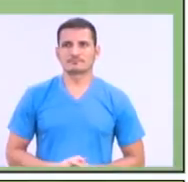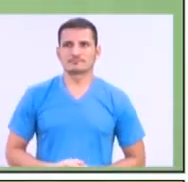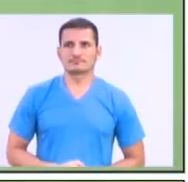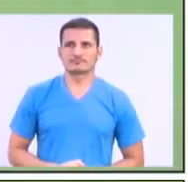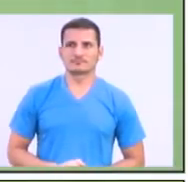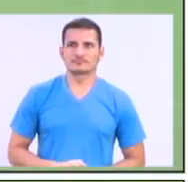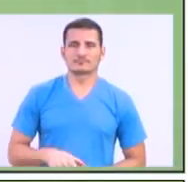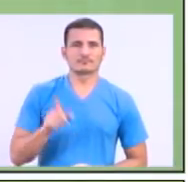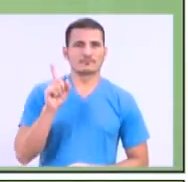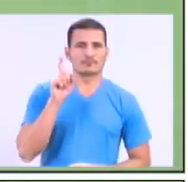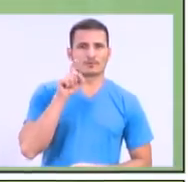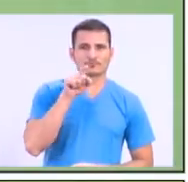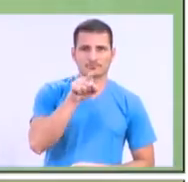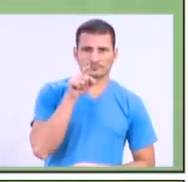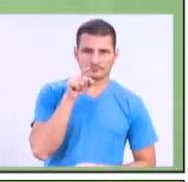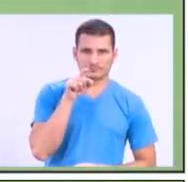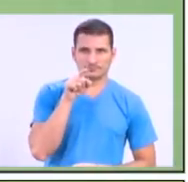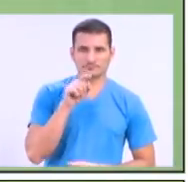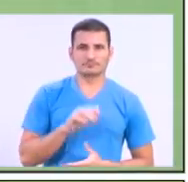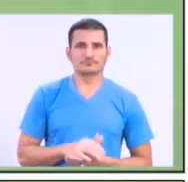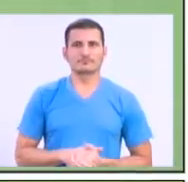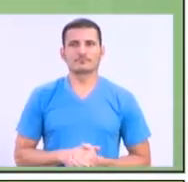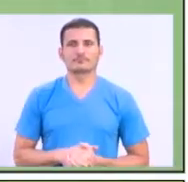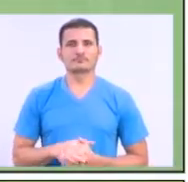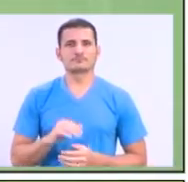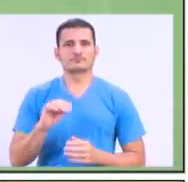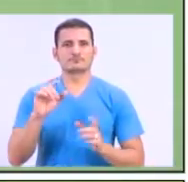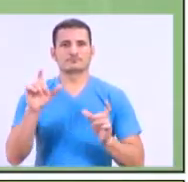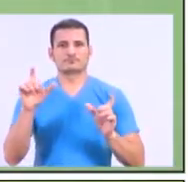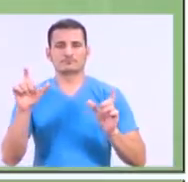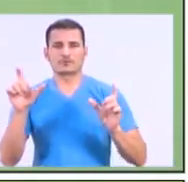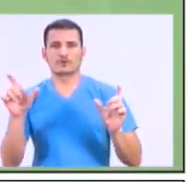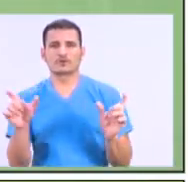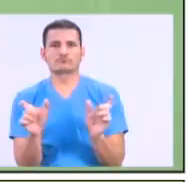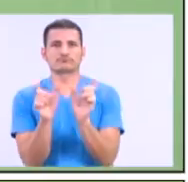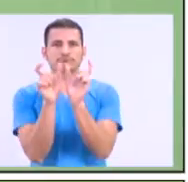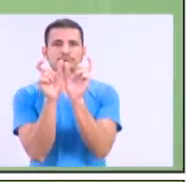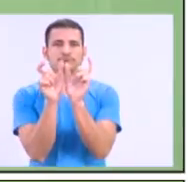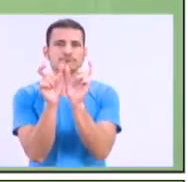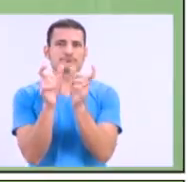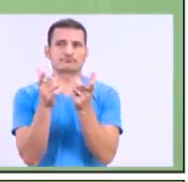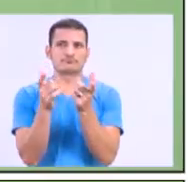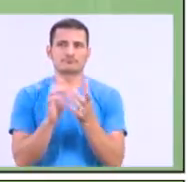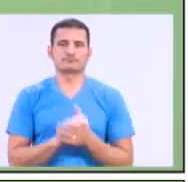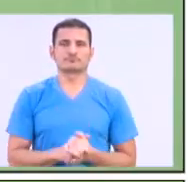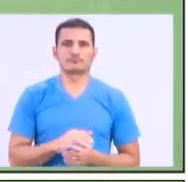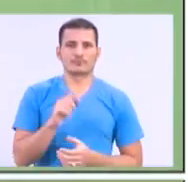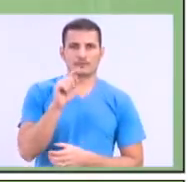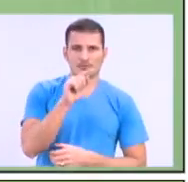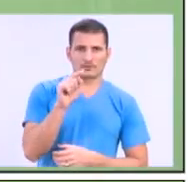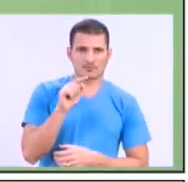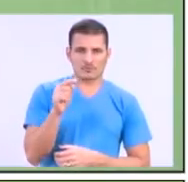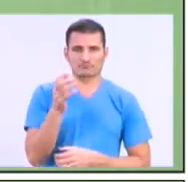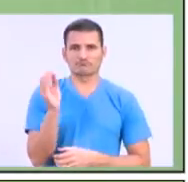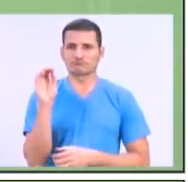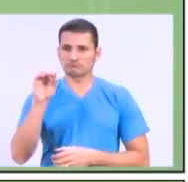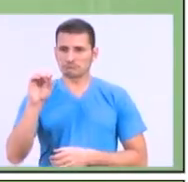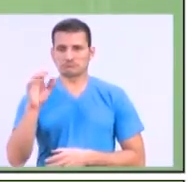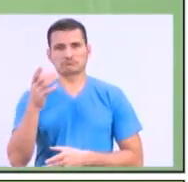Utilizamos ponto para concatenar, ou seja, juntar, sinal de igual para atribuir